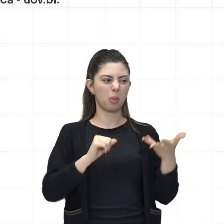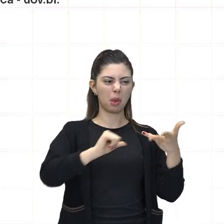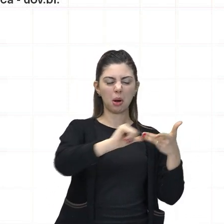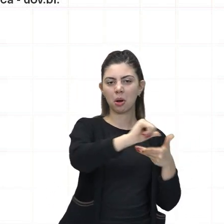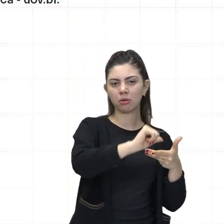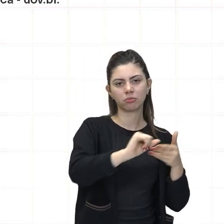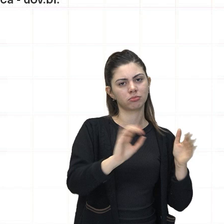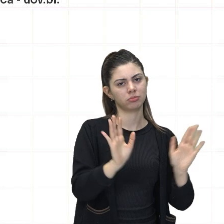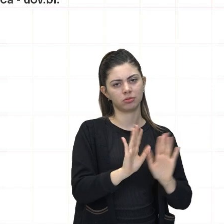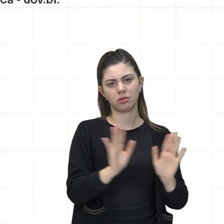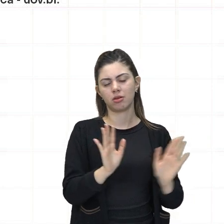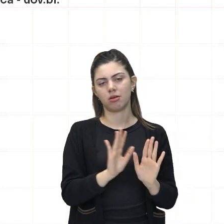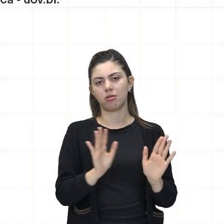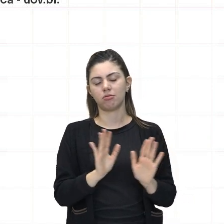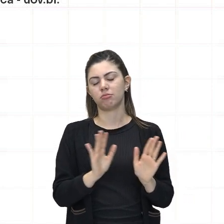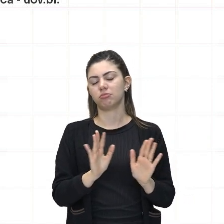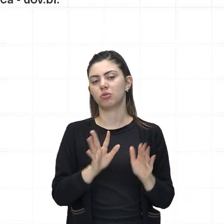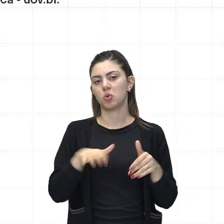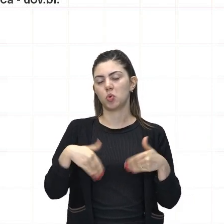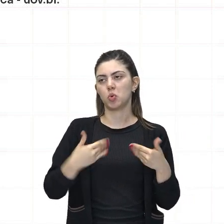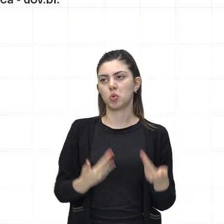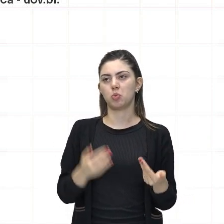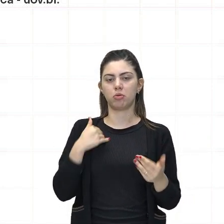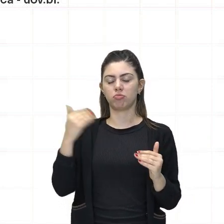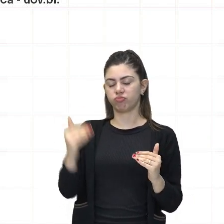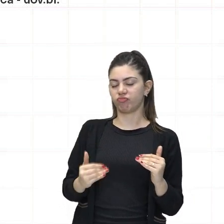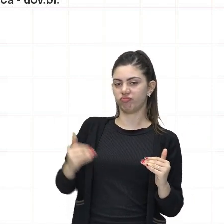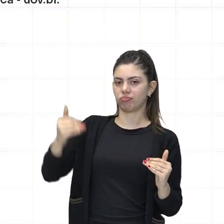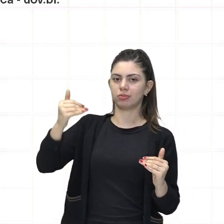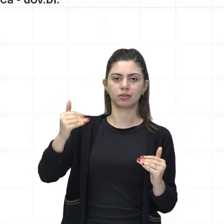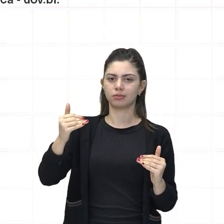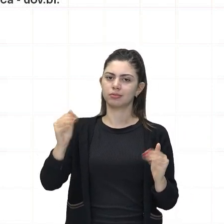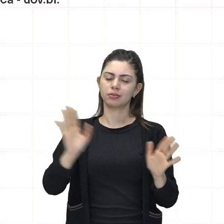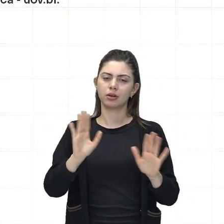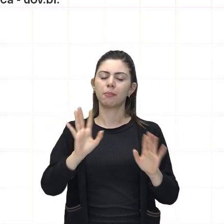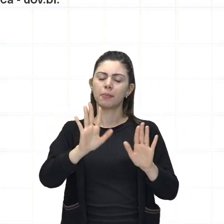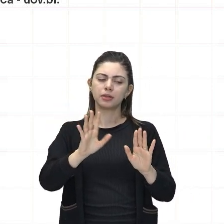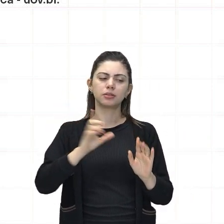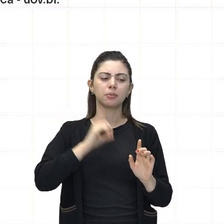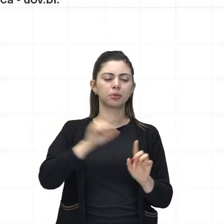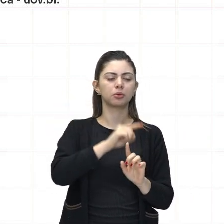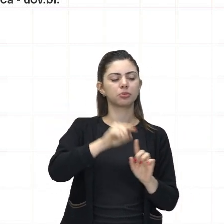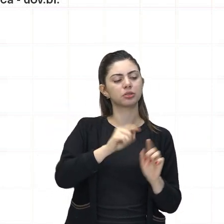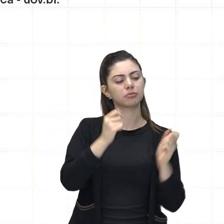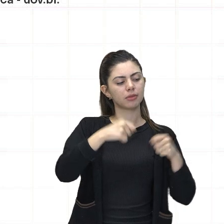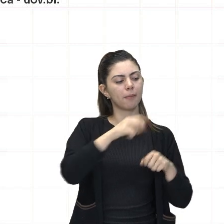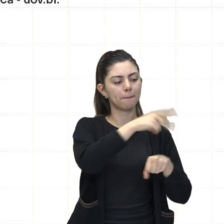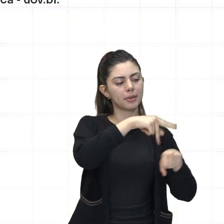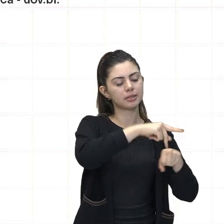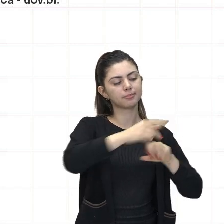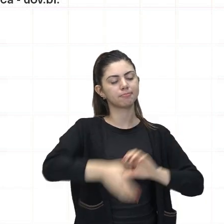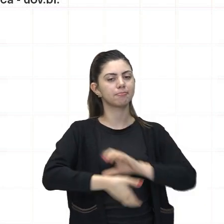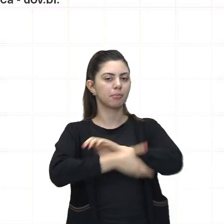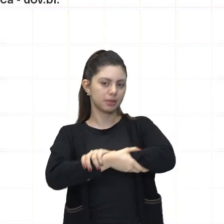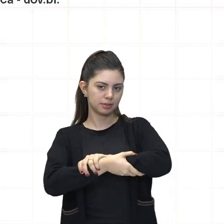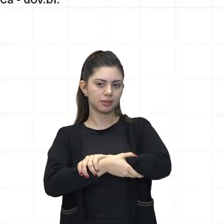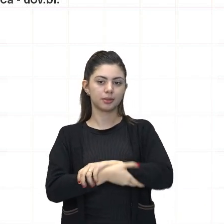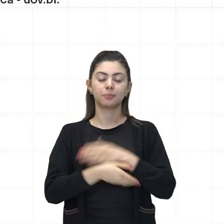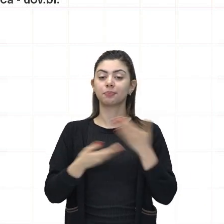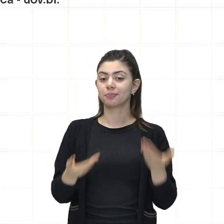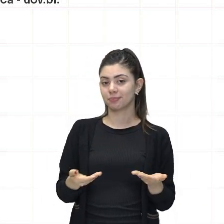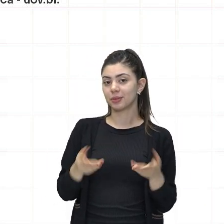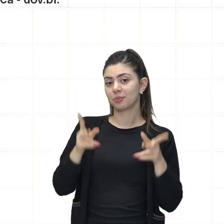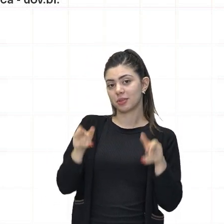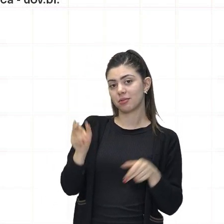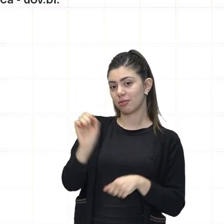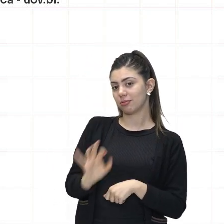mas sim nem como se fosse uma grande potência, mas sim sempre tentando buscar essas parcerias, né? Então as imagens como aparece aí na tela, pode